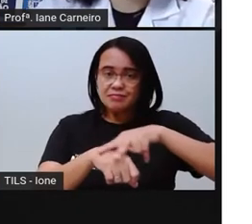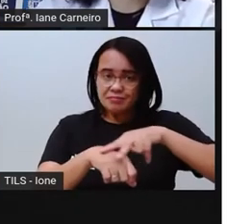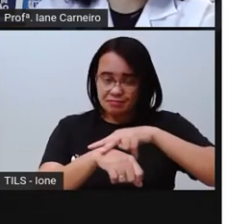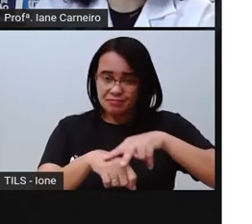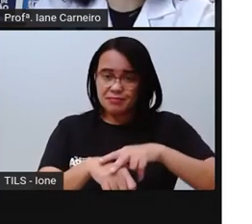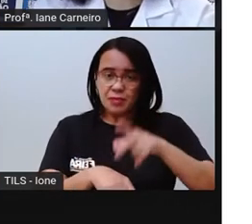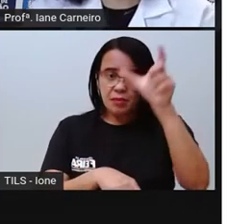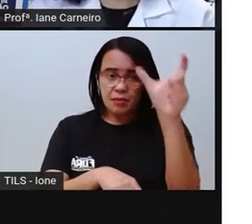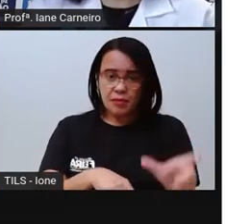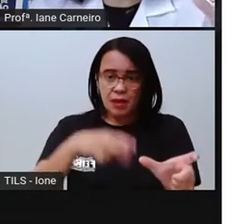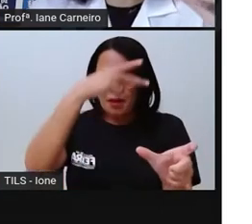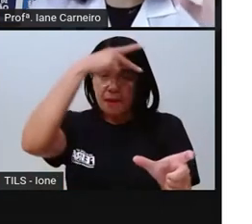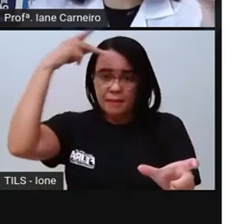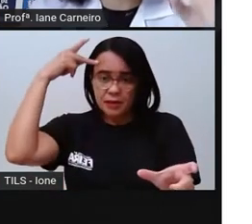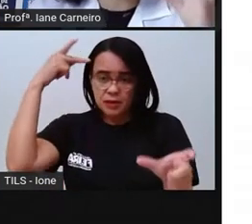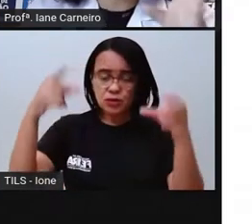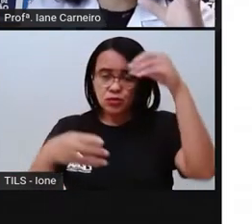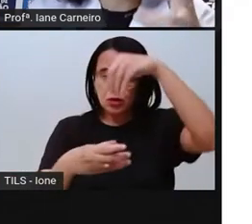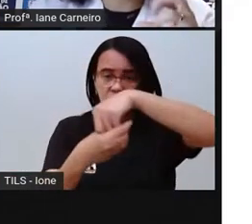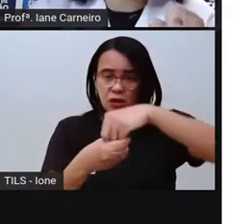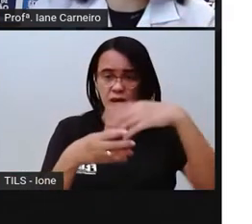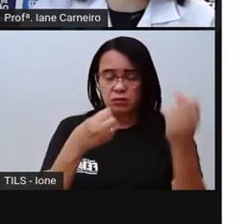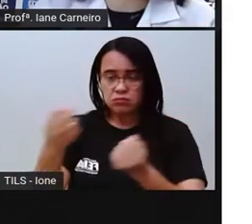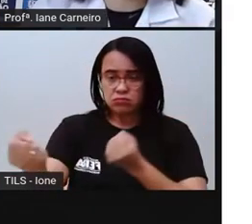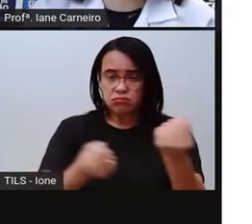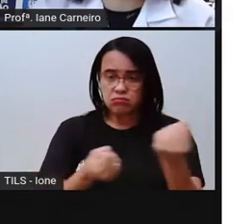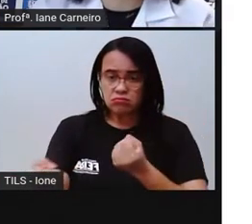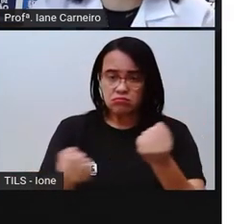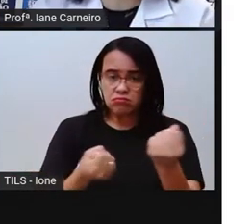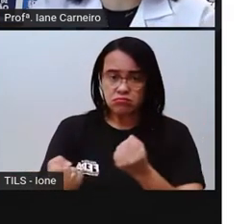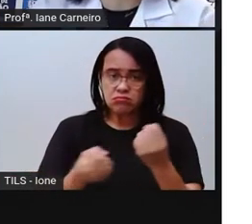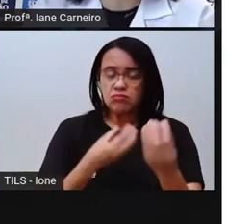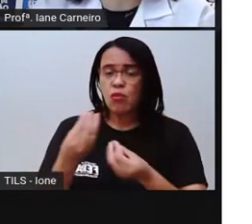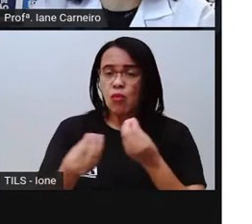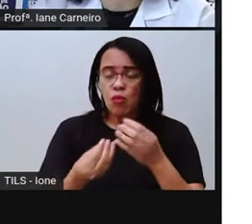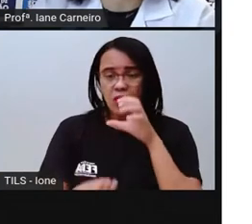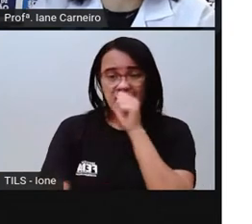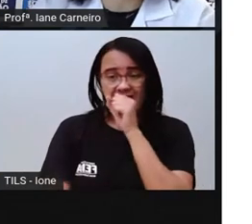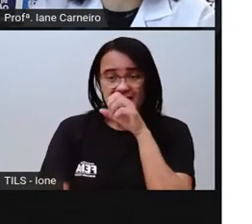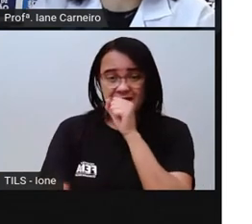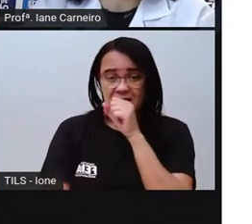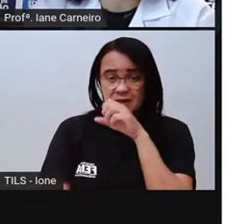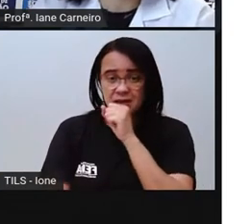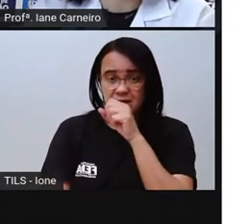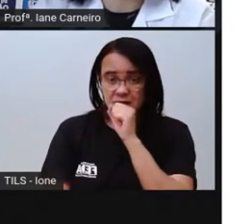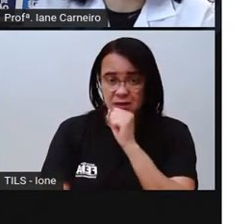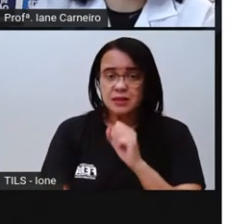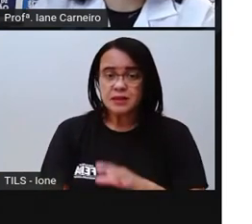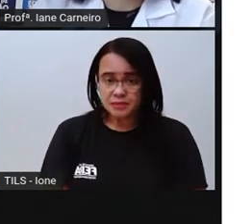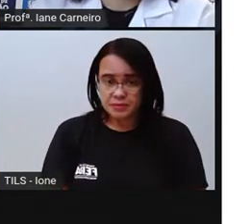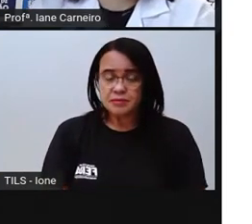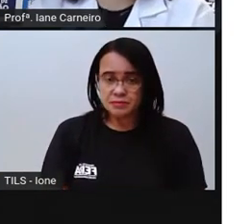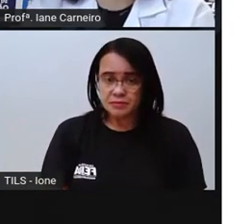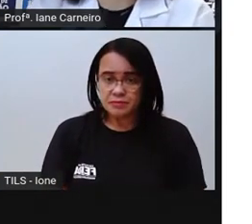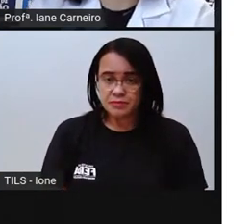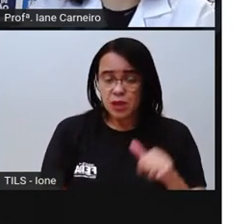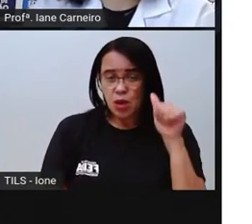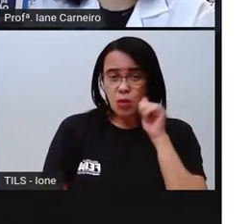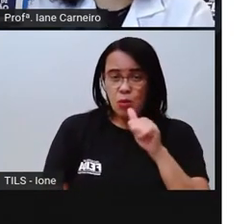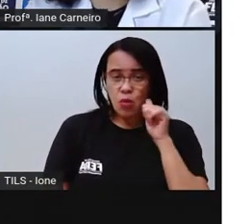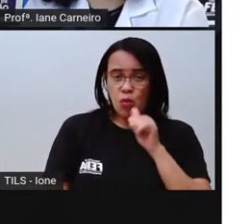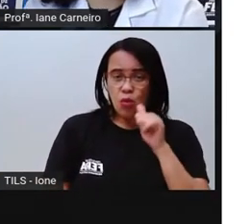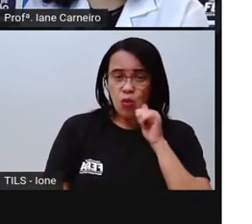outro carro, de vermelho, meio alaranjado, né? E essa mulher aqui, como é que ela está? Ela não